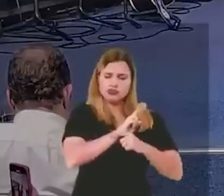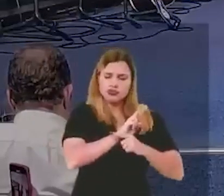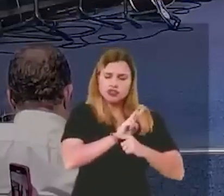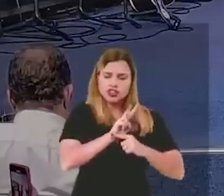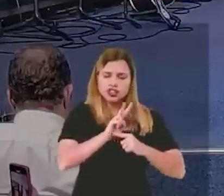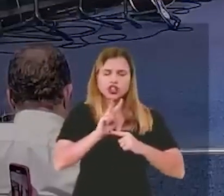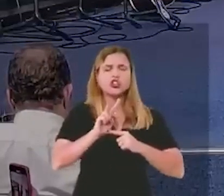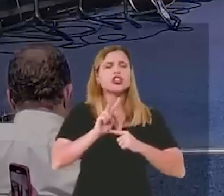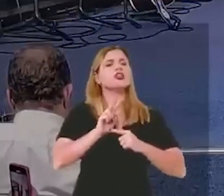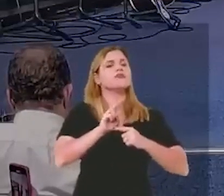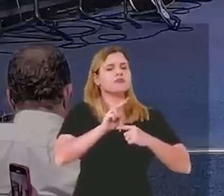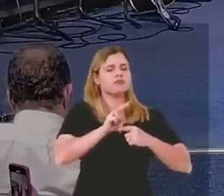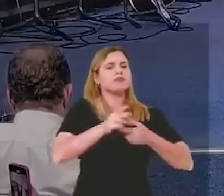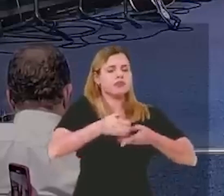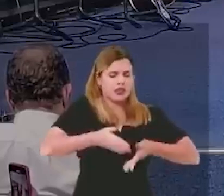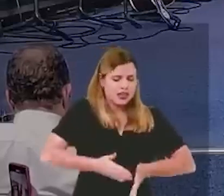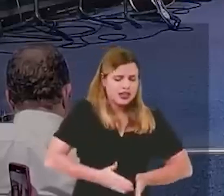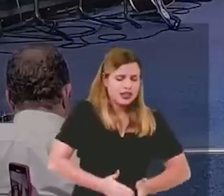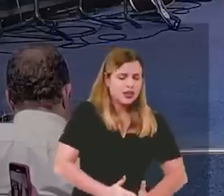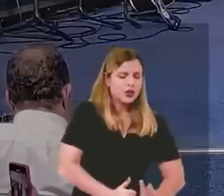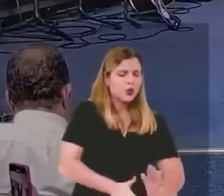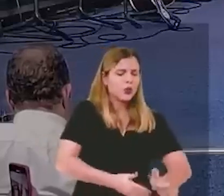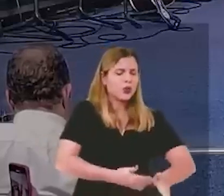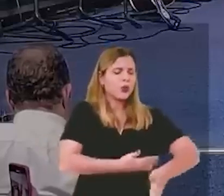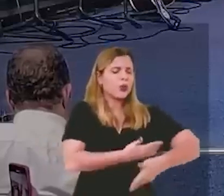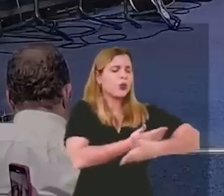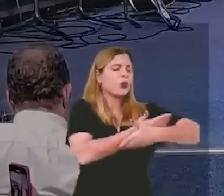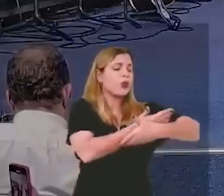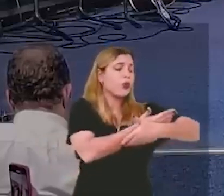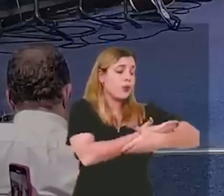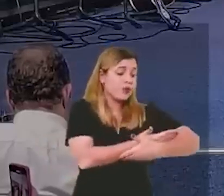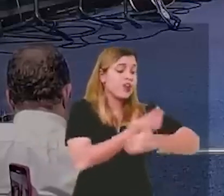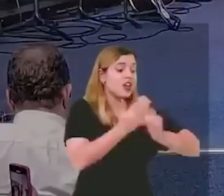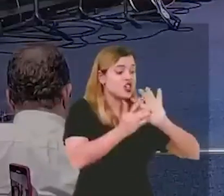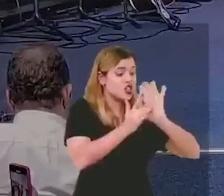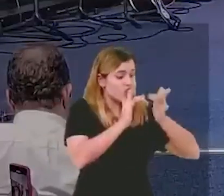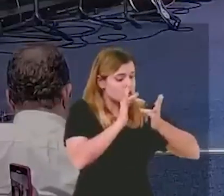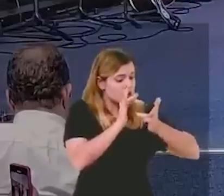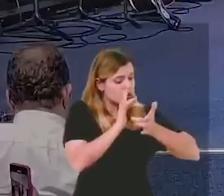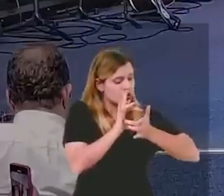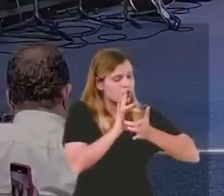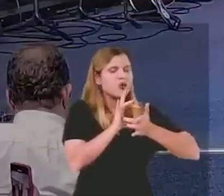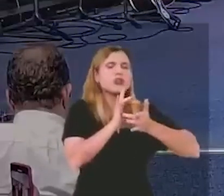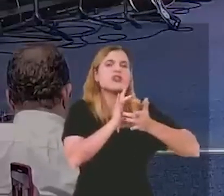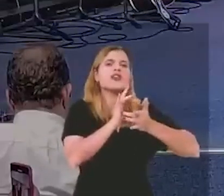manjedoura. Aquele bebê era o Criador do Universo.